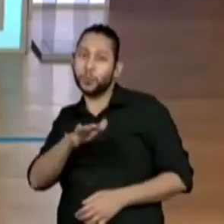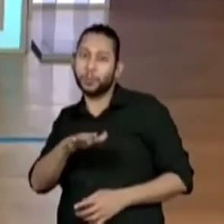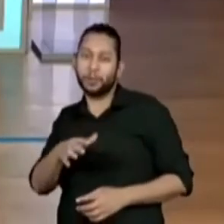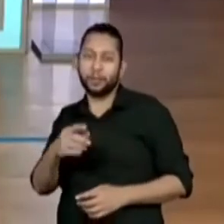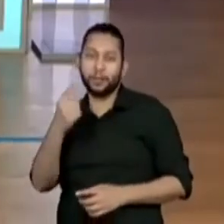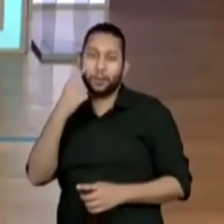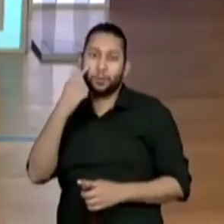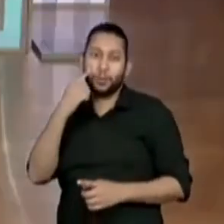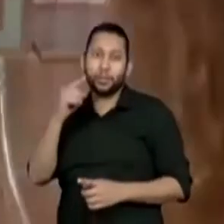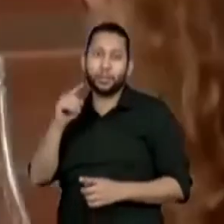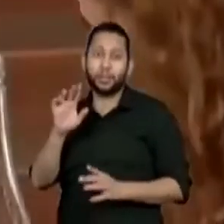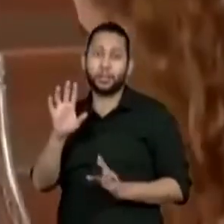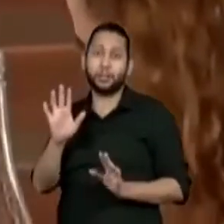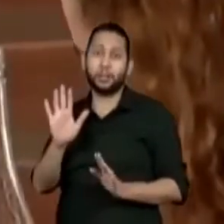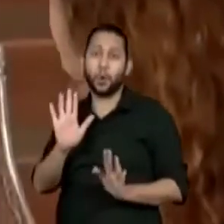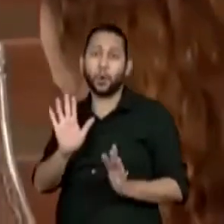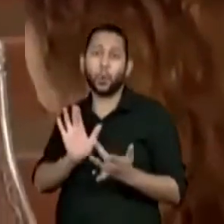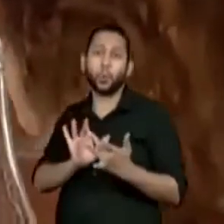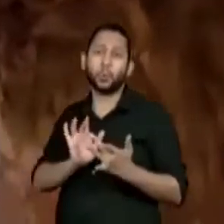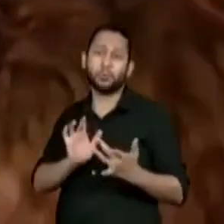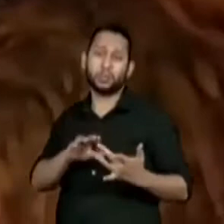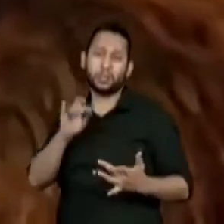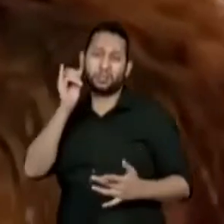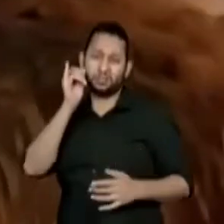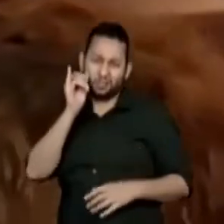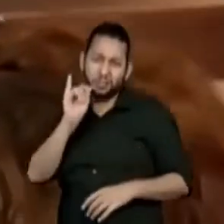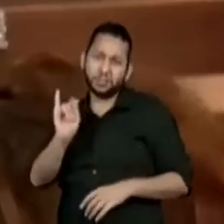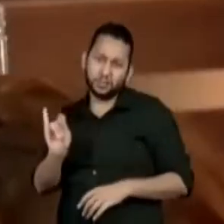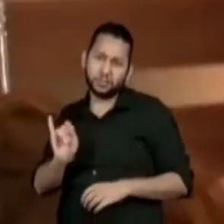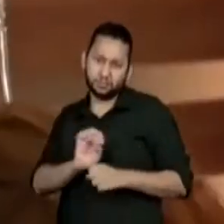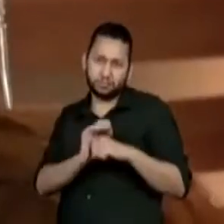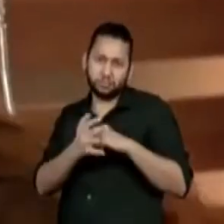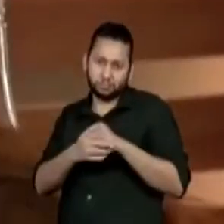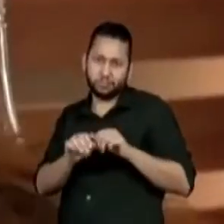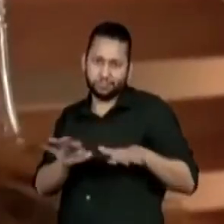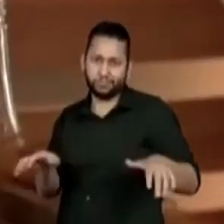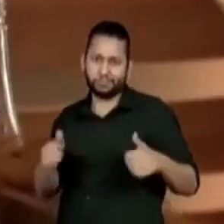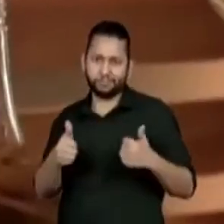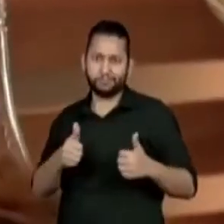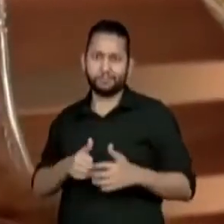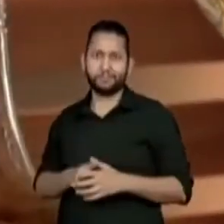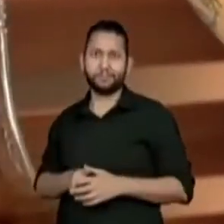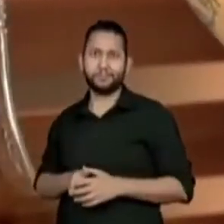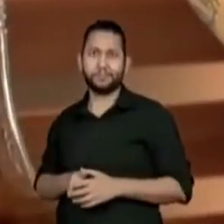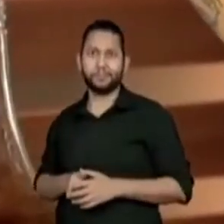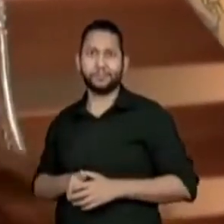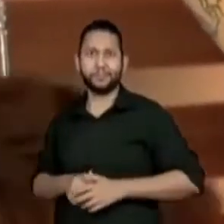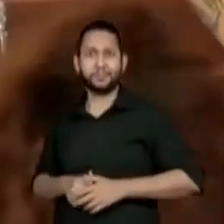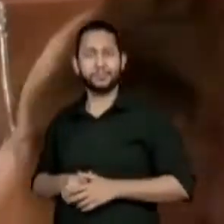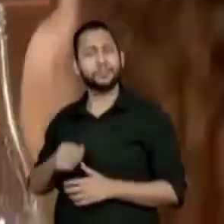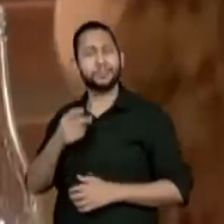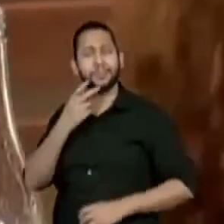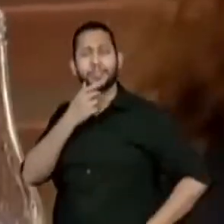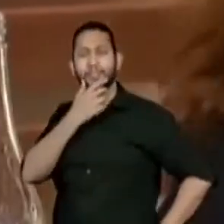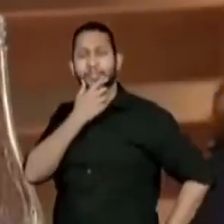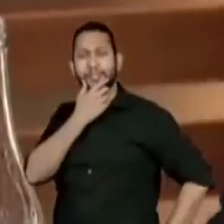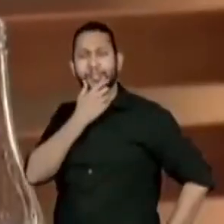tô tentando não me aproximar tanto com a fita da professora Fran. Gente, se eu falar pra